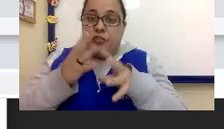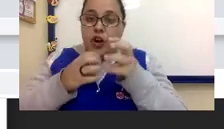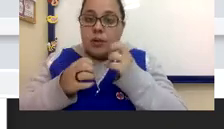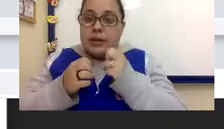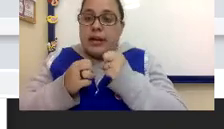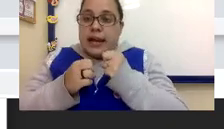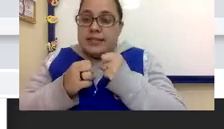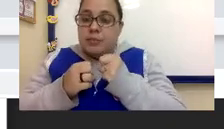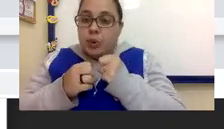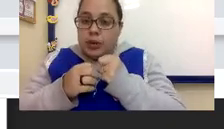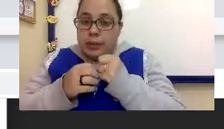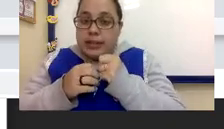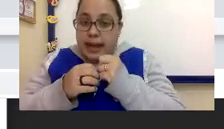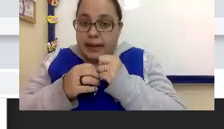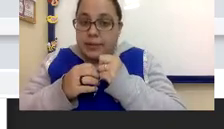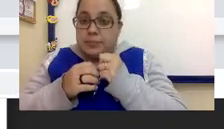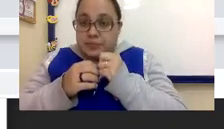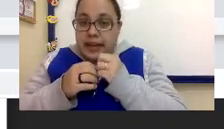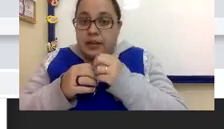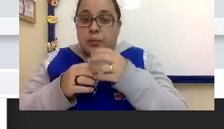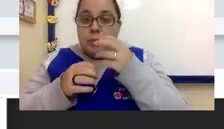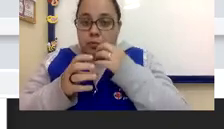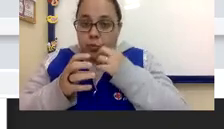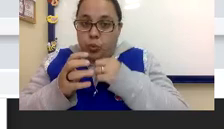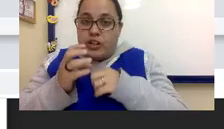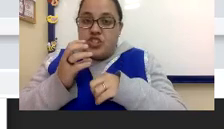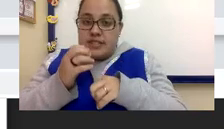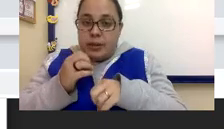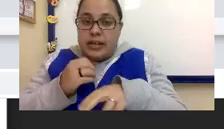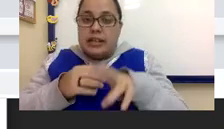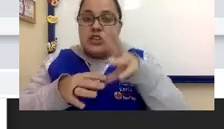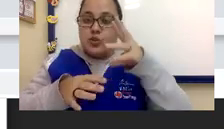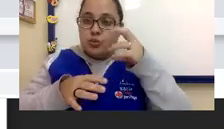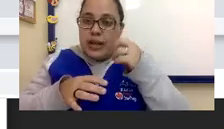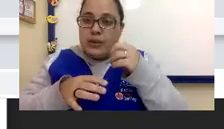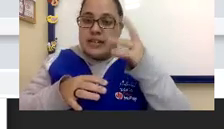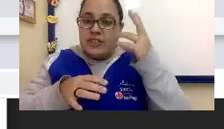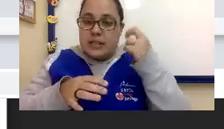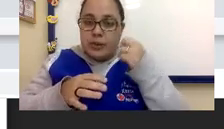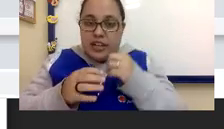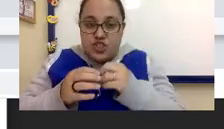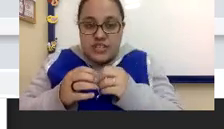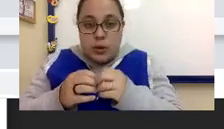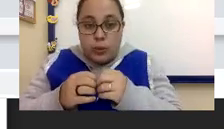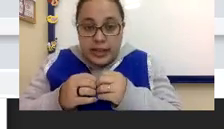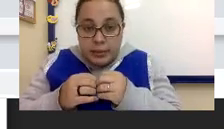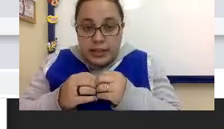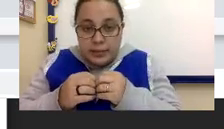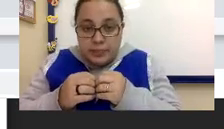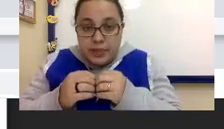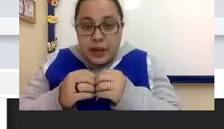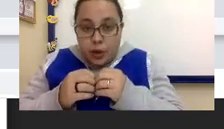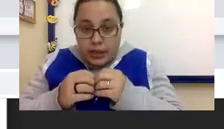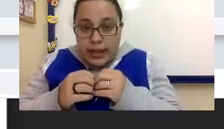ele forma esse bolo alimentar, né? Com a digestão mecânica, junto lá com a salivação, que é a digestão